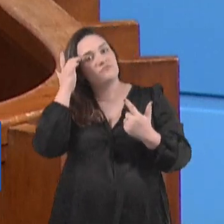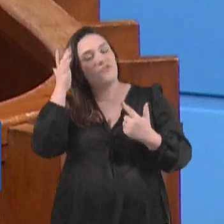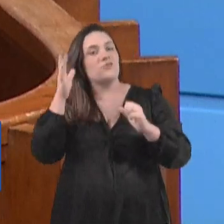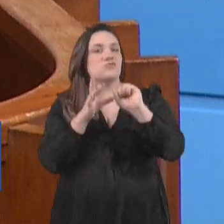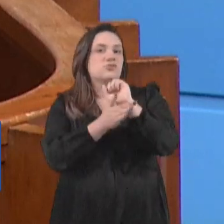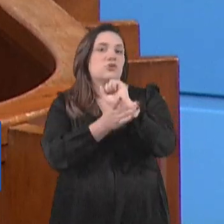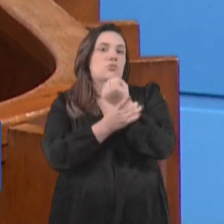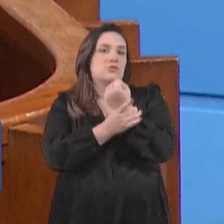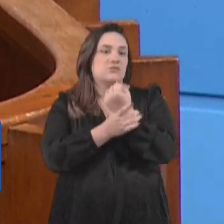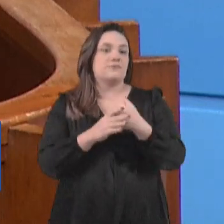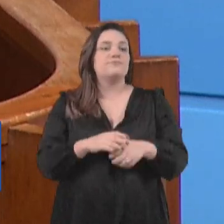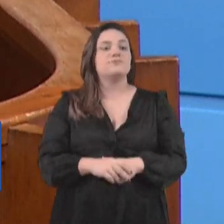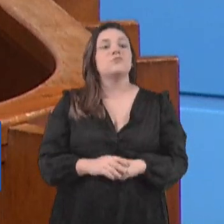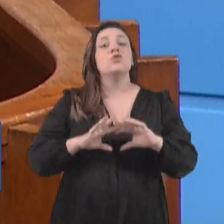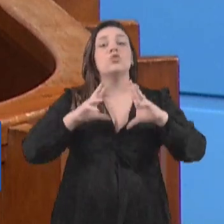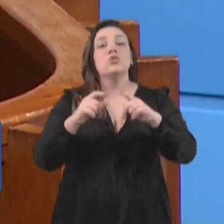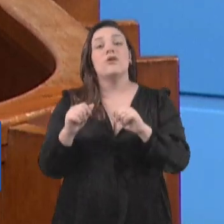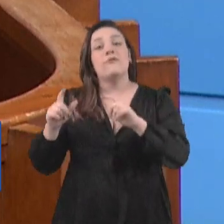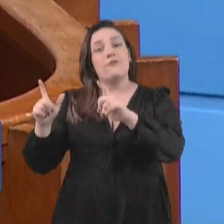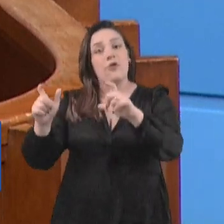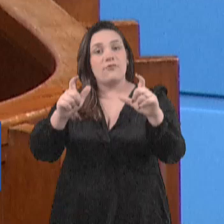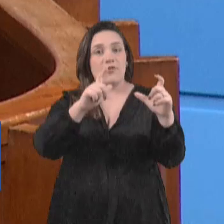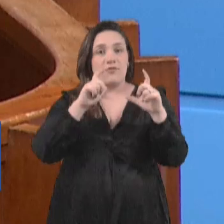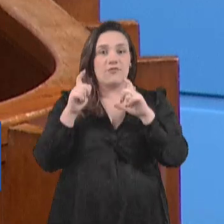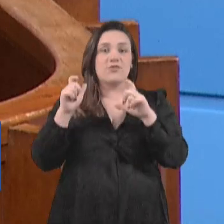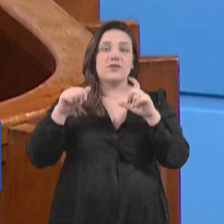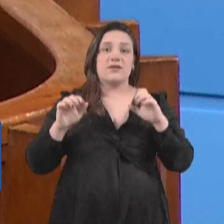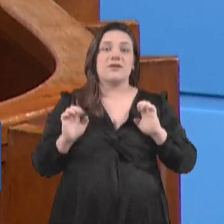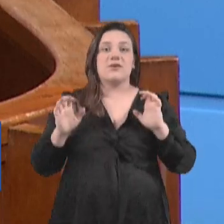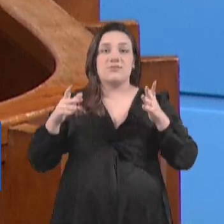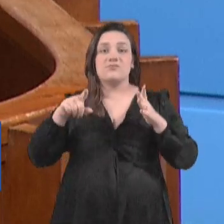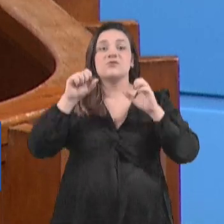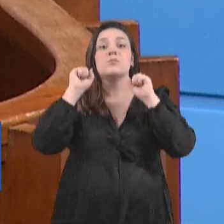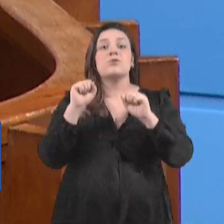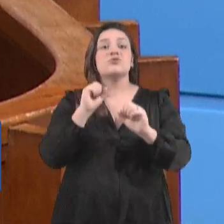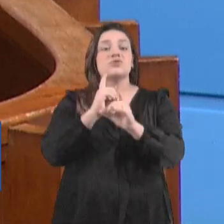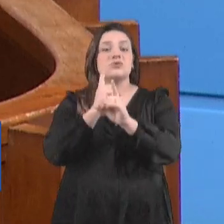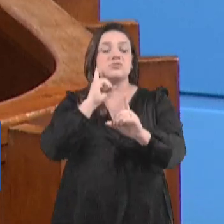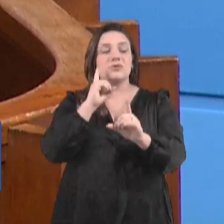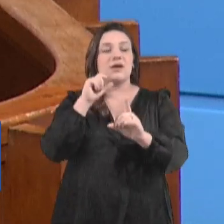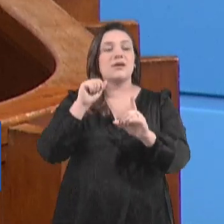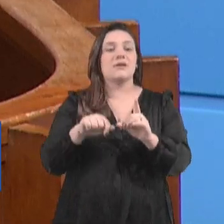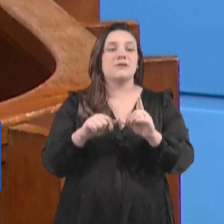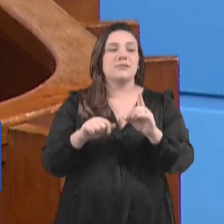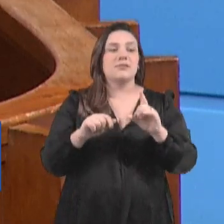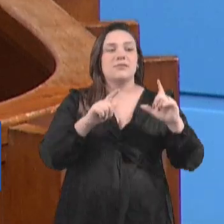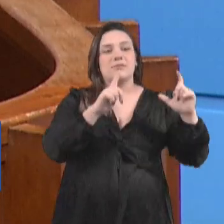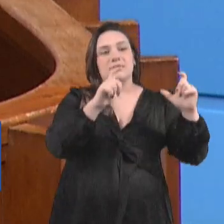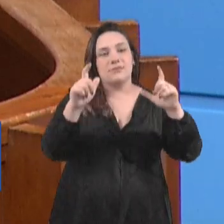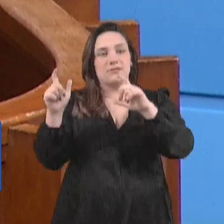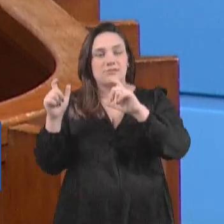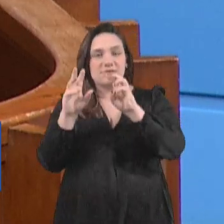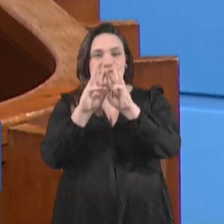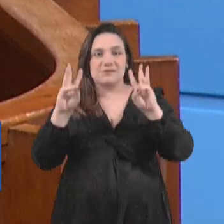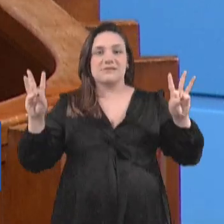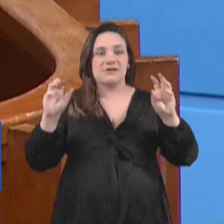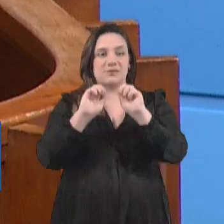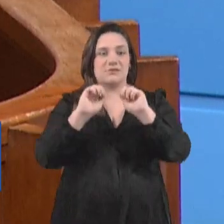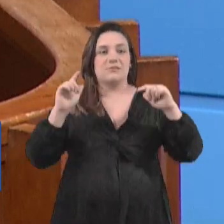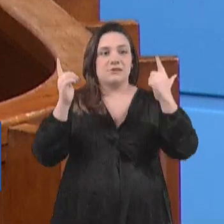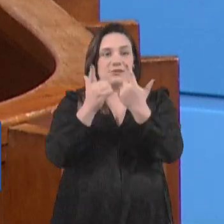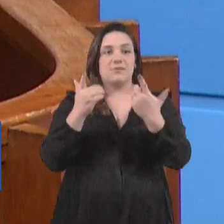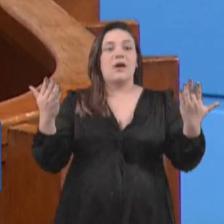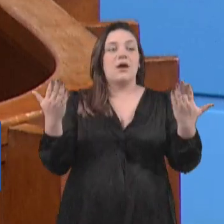total segurança. Os registros fotográficos deste evento estarão disponíveis na galeria do site da Alemes.